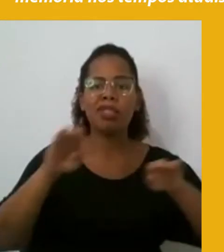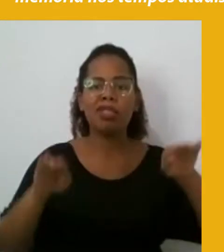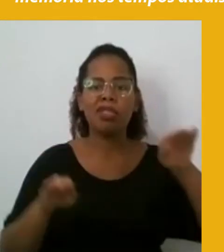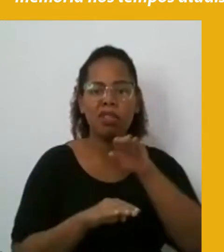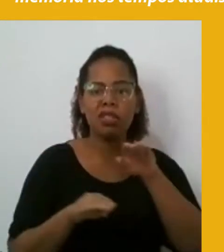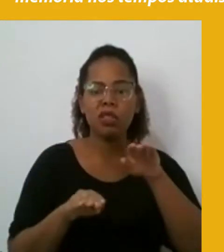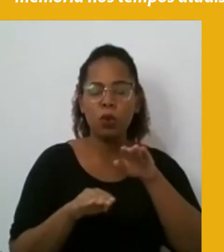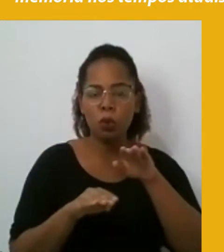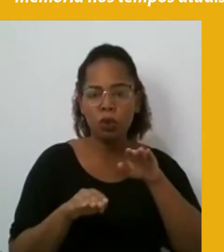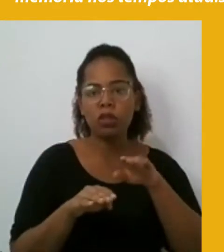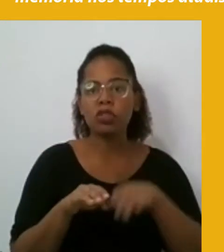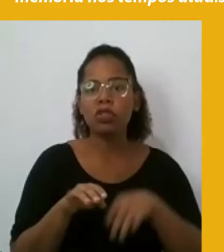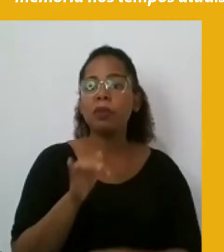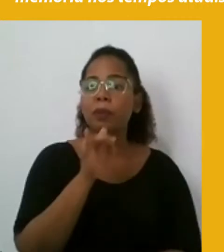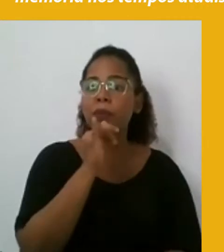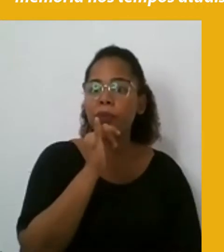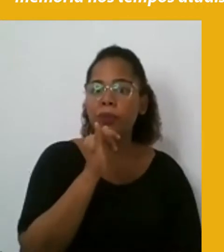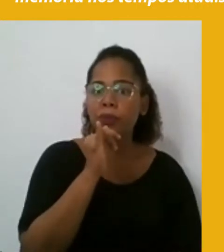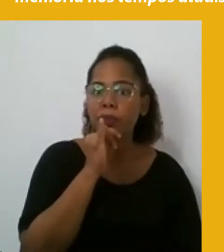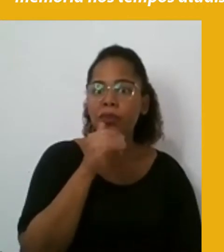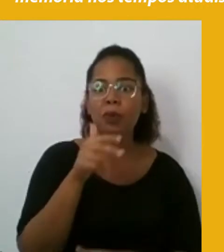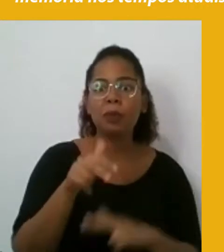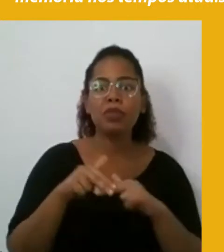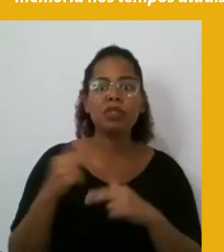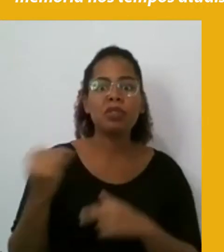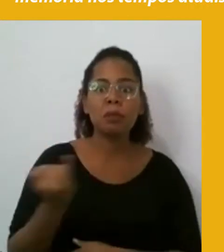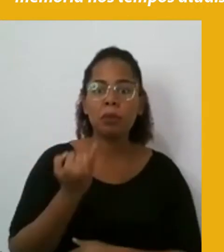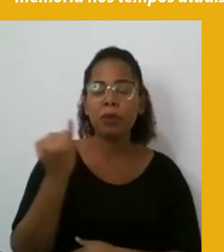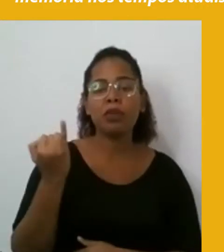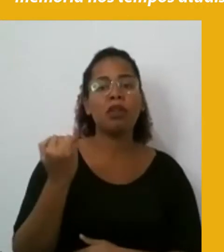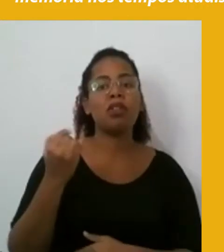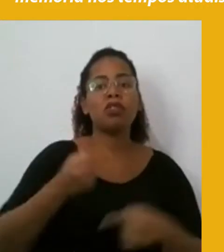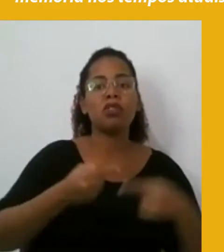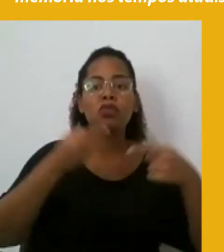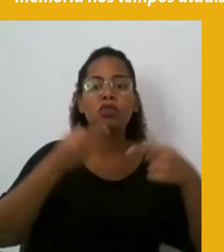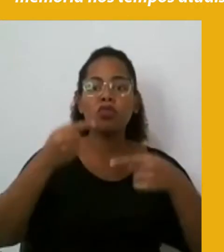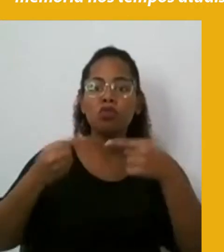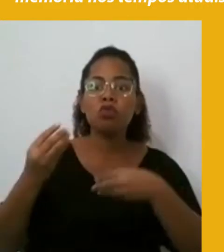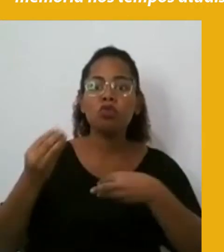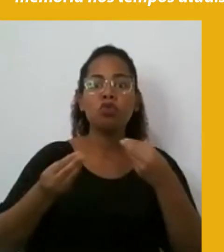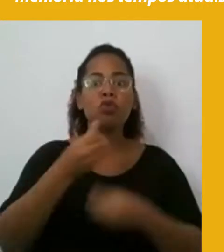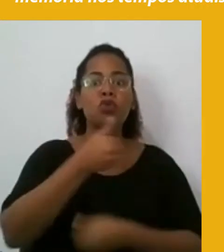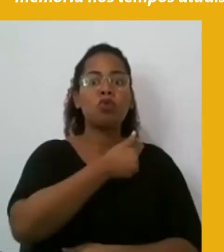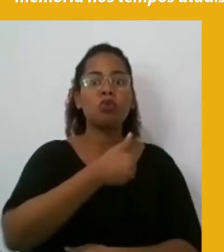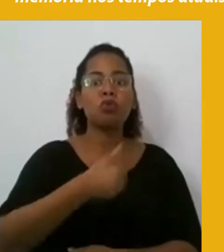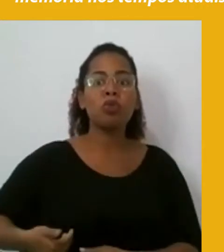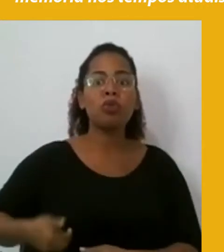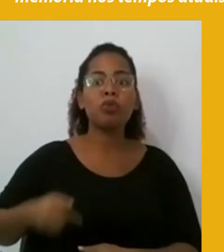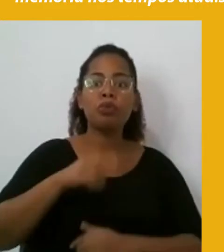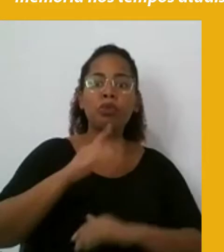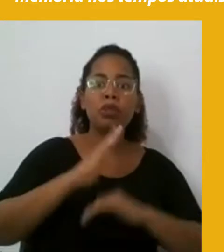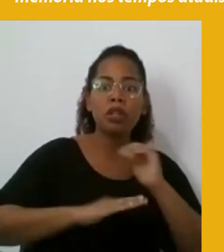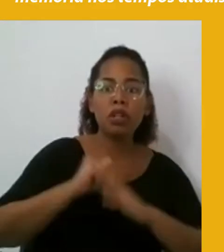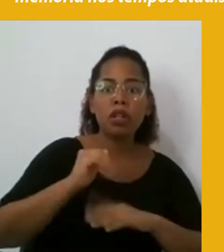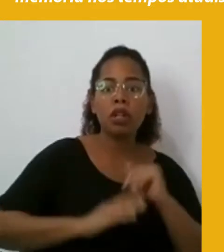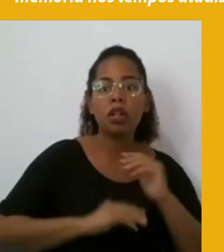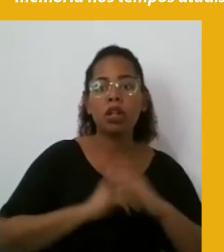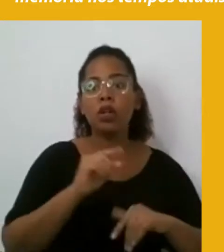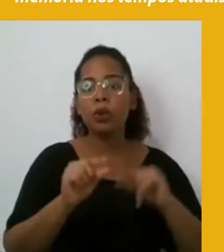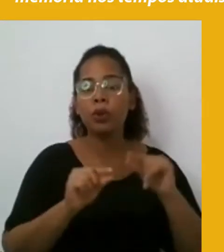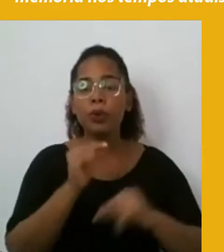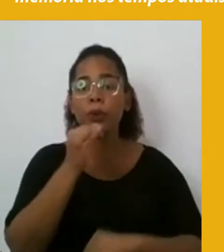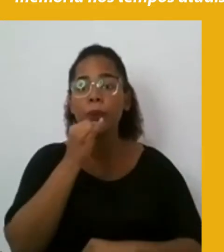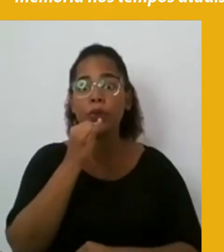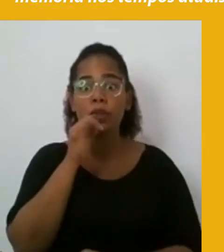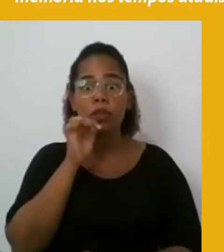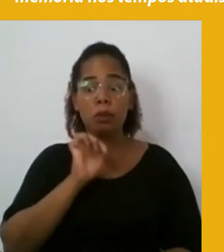da capacidade do Estado, há que haver isso. Quer dizer, não há outro. Não ficou claro que se o Brasil não tivesse um excelente programa de vacinação, ele não